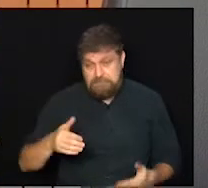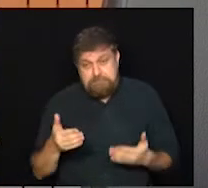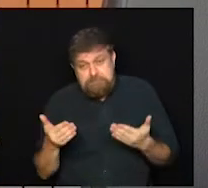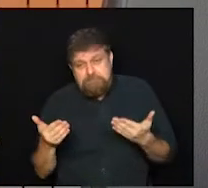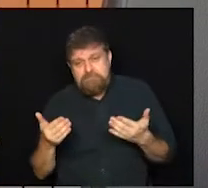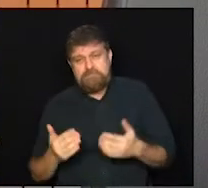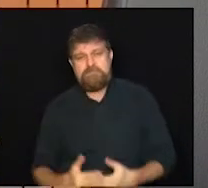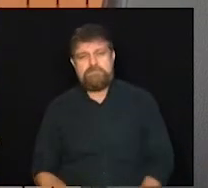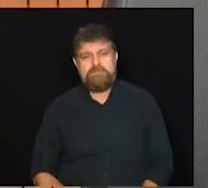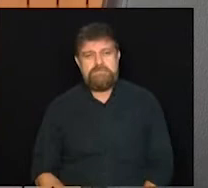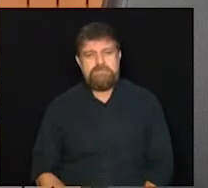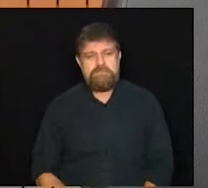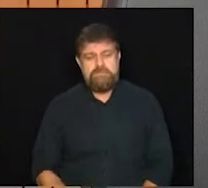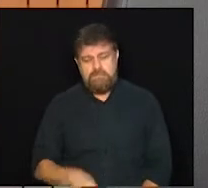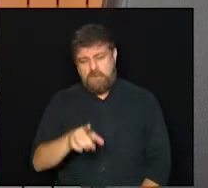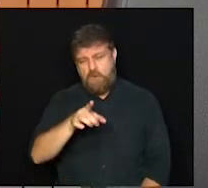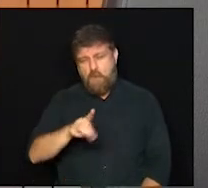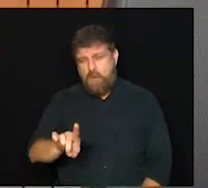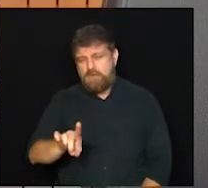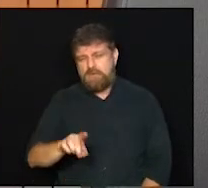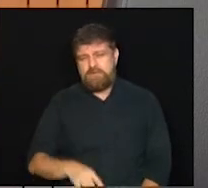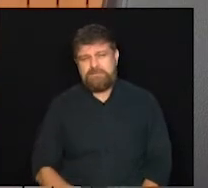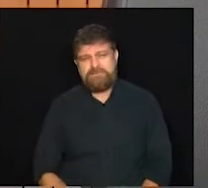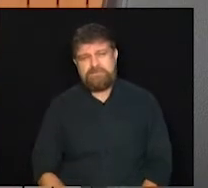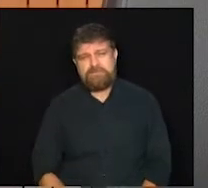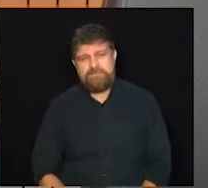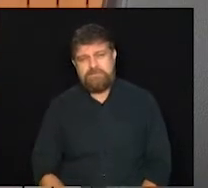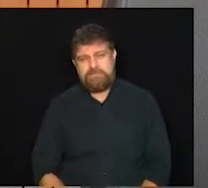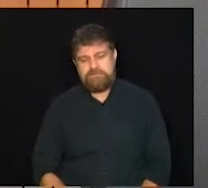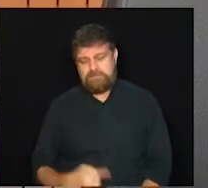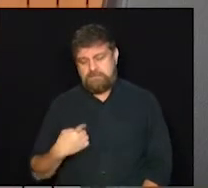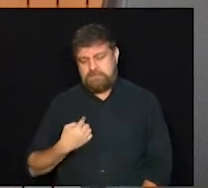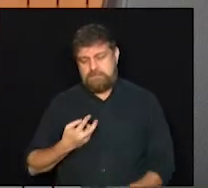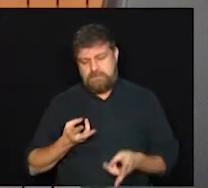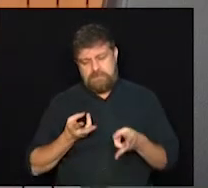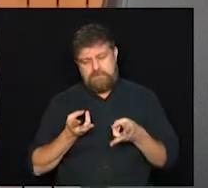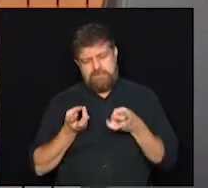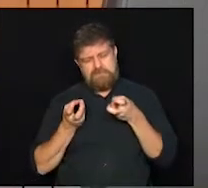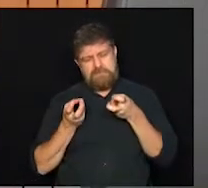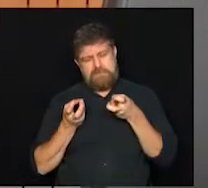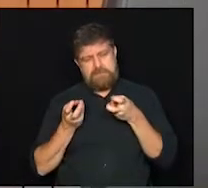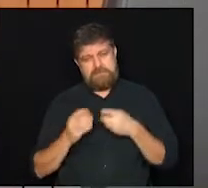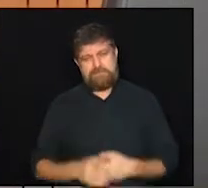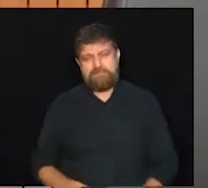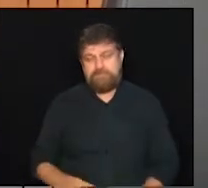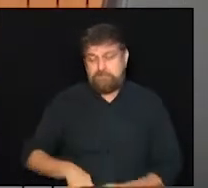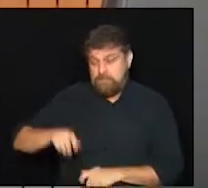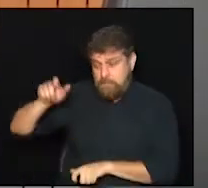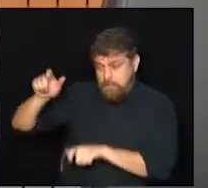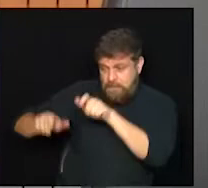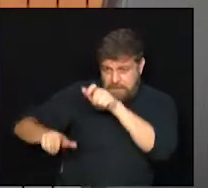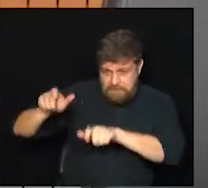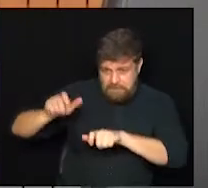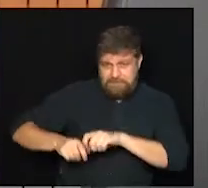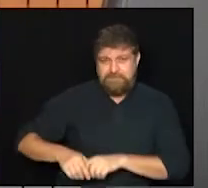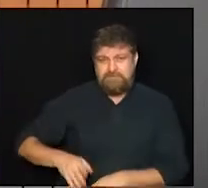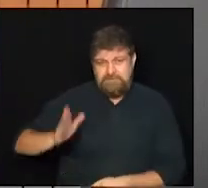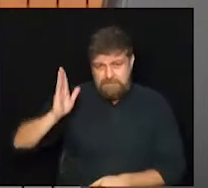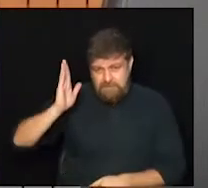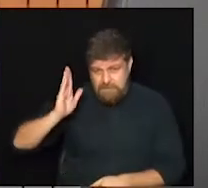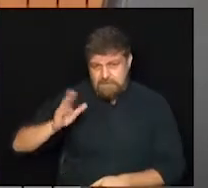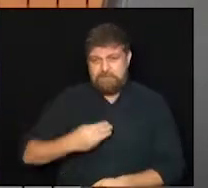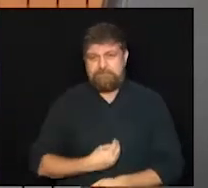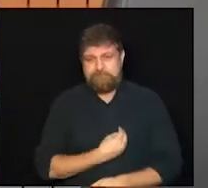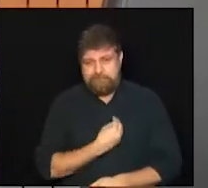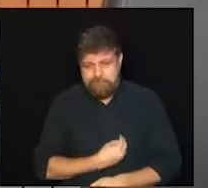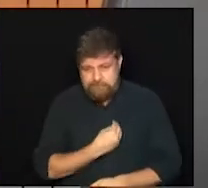E, por último, a gente percebe que mesmo as pessoas que passaram, sobreviveram,